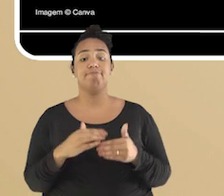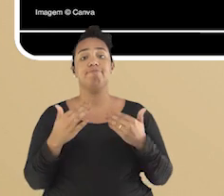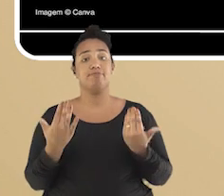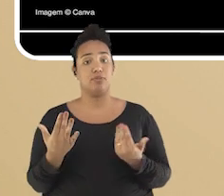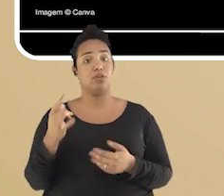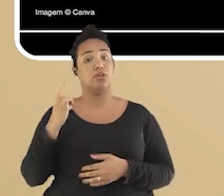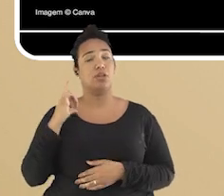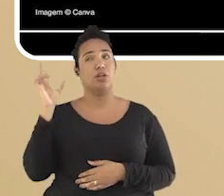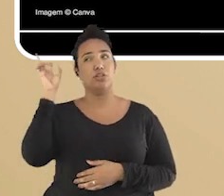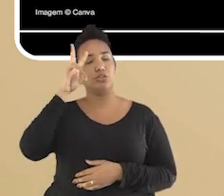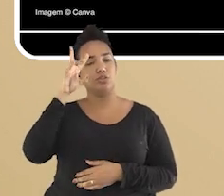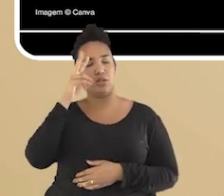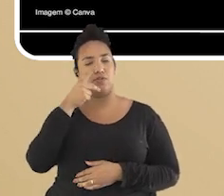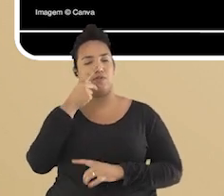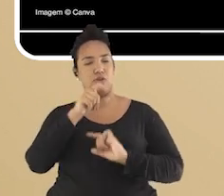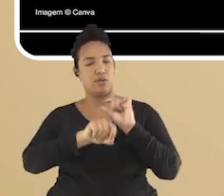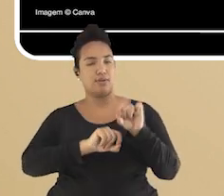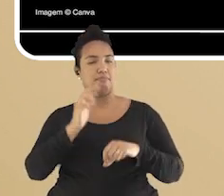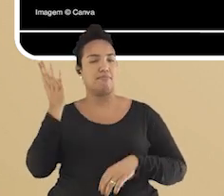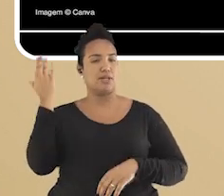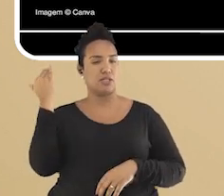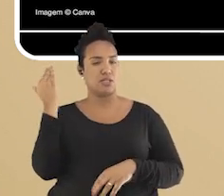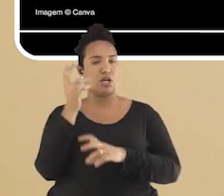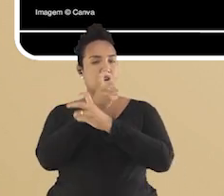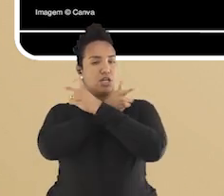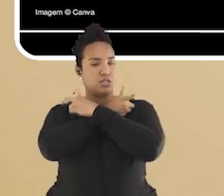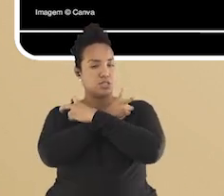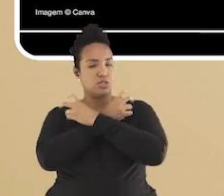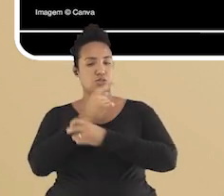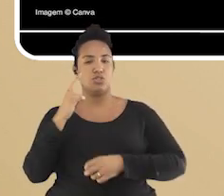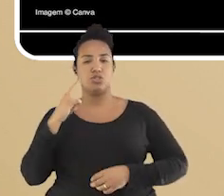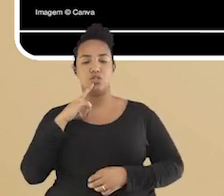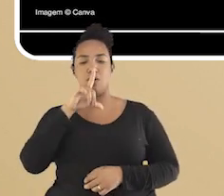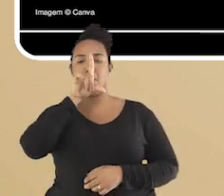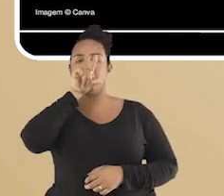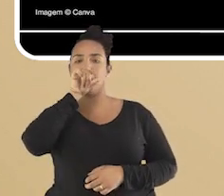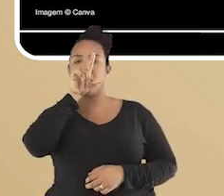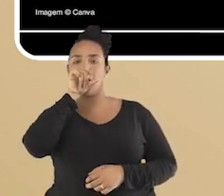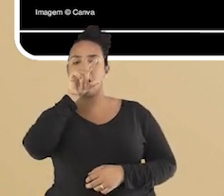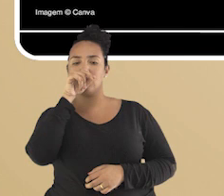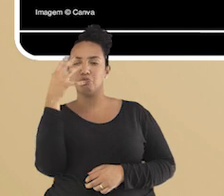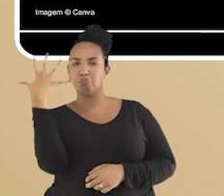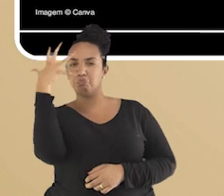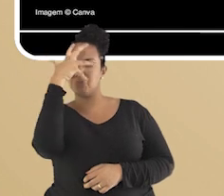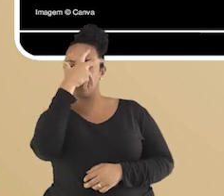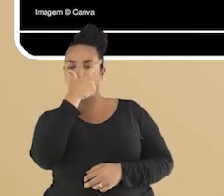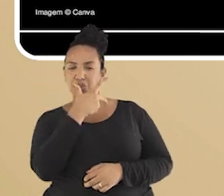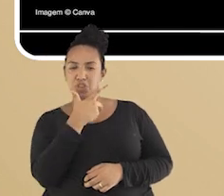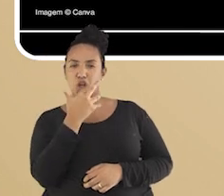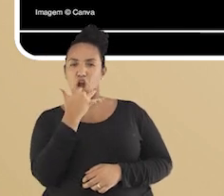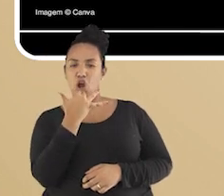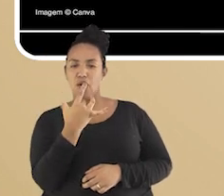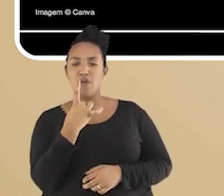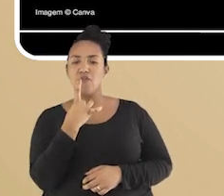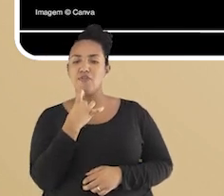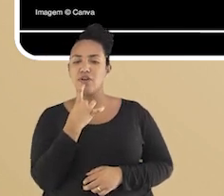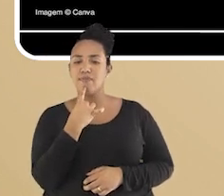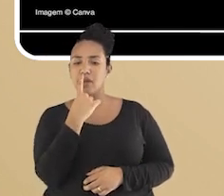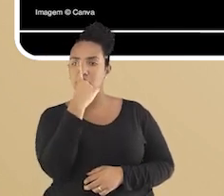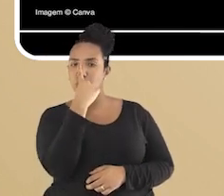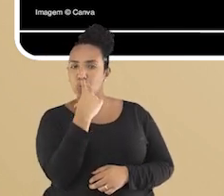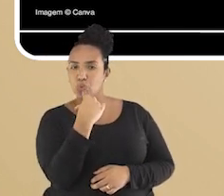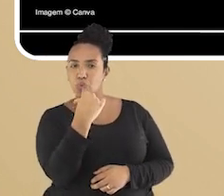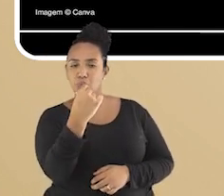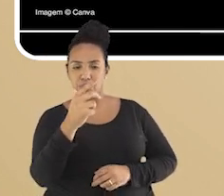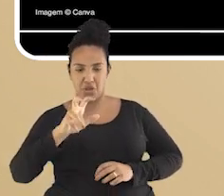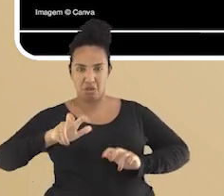no Antigo Egito vivia um lindo pássaro de penas avermelhadas, com bico, cauda e